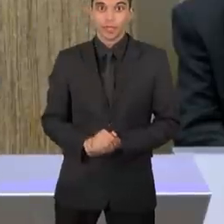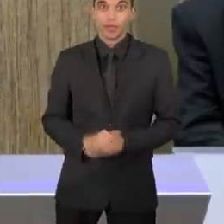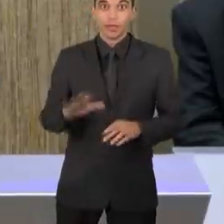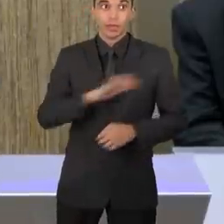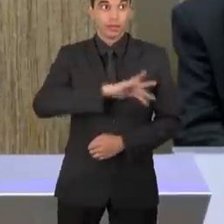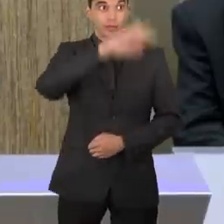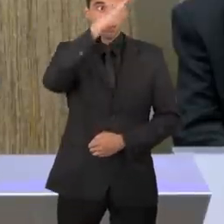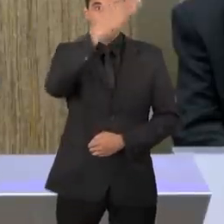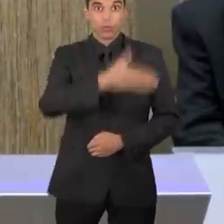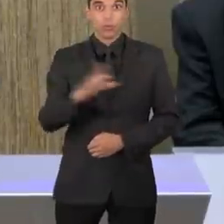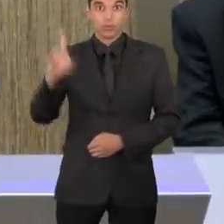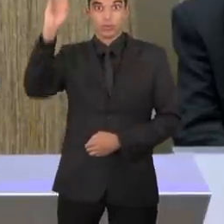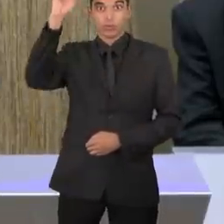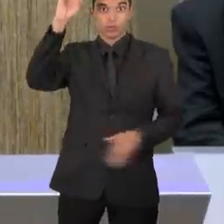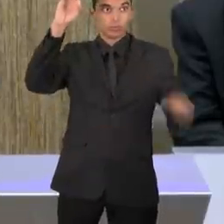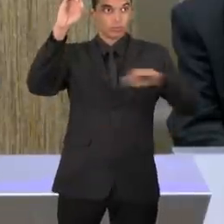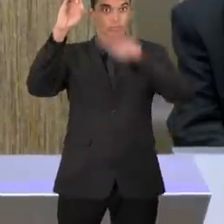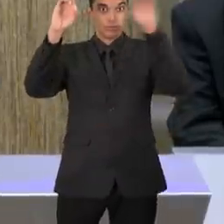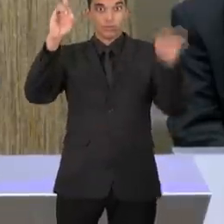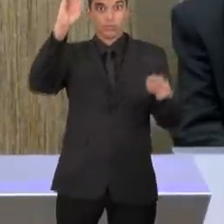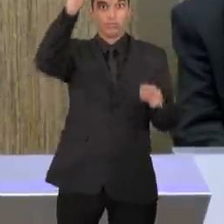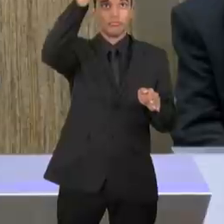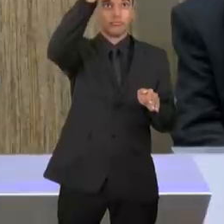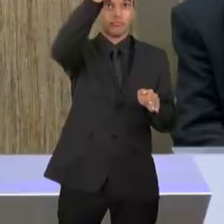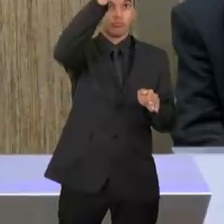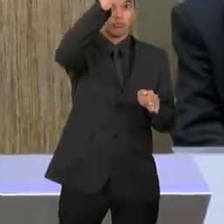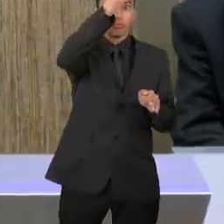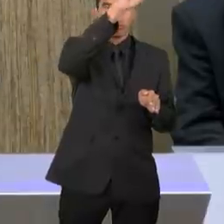de Deus e foram andando de costas,